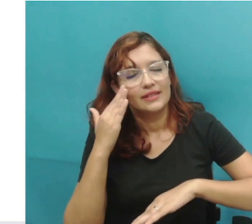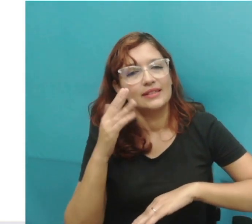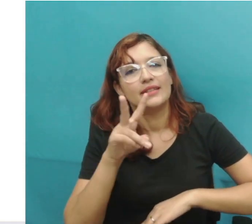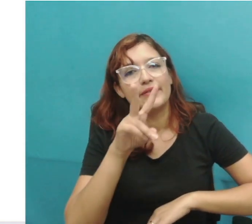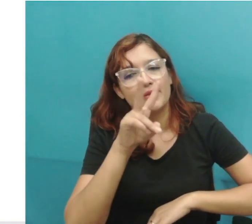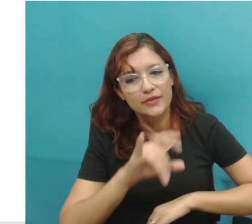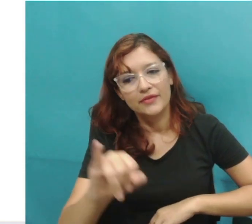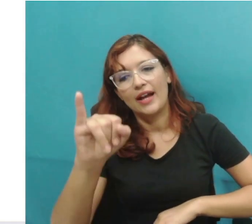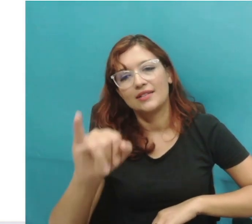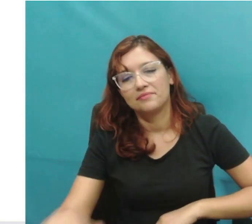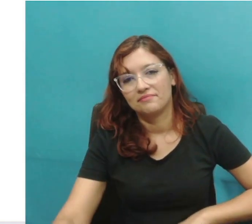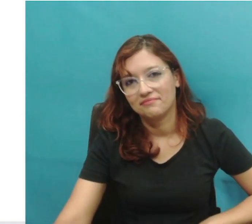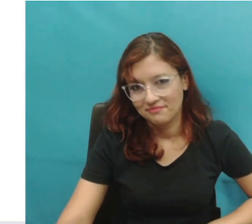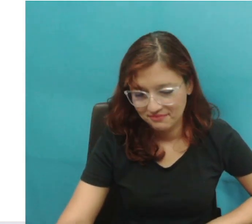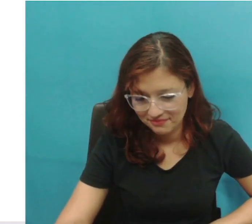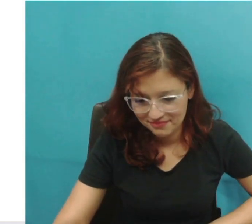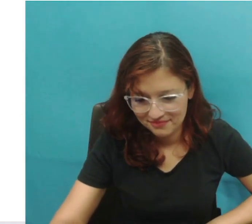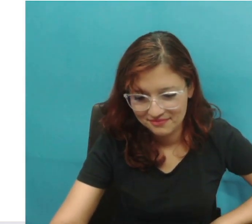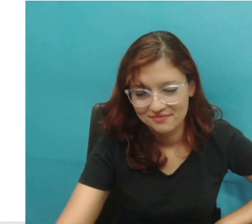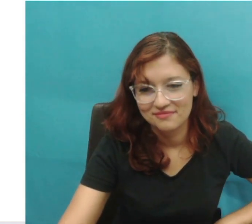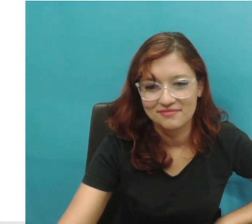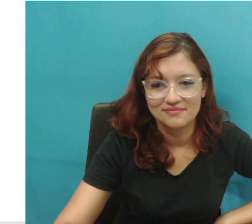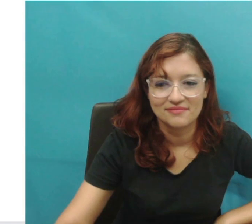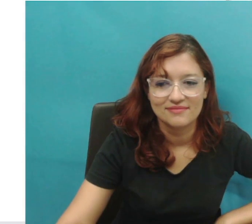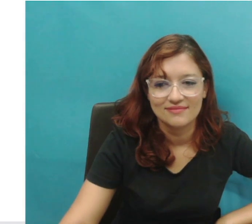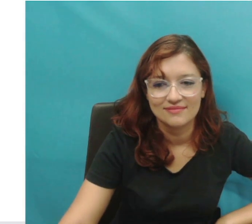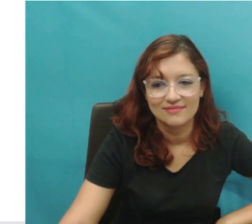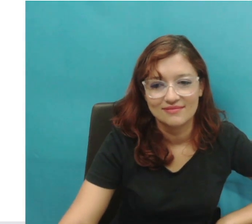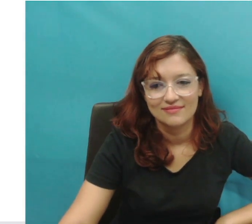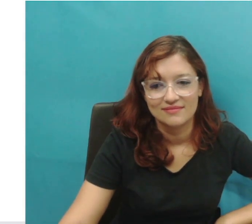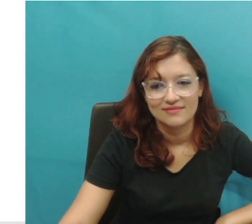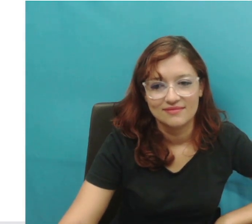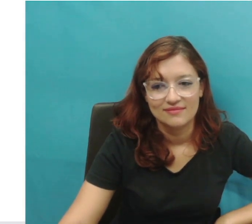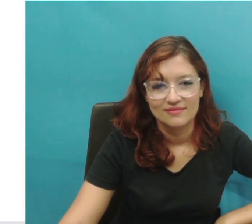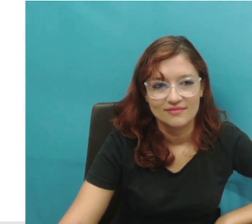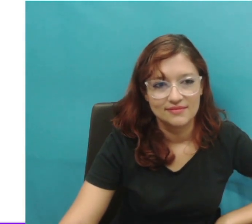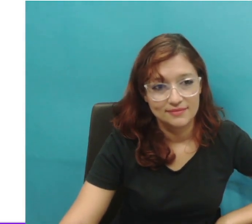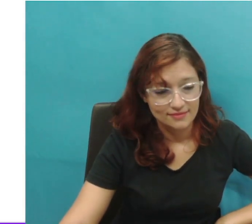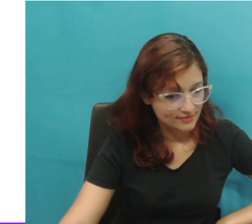que depois com a prática você vai entender.